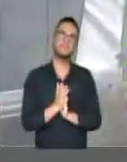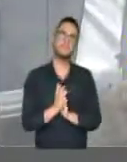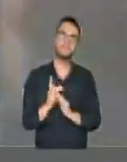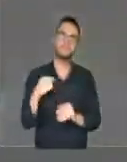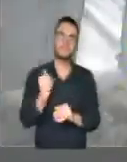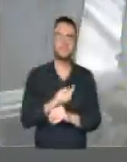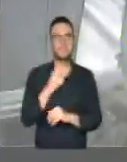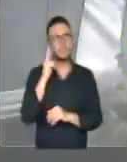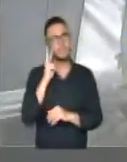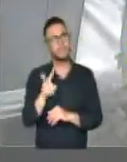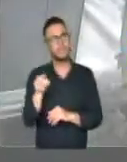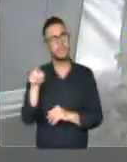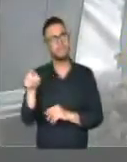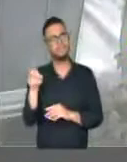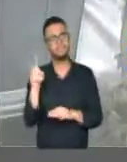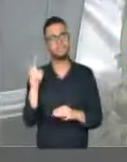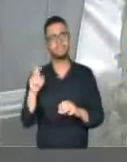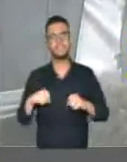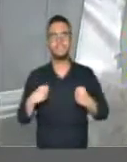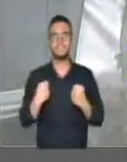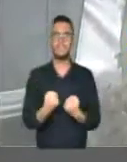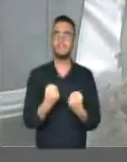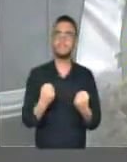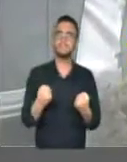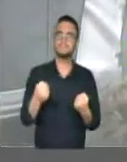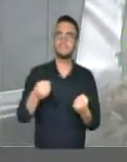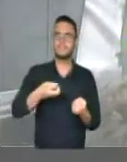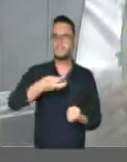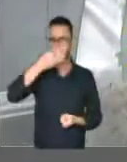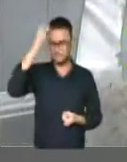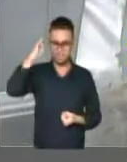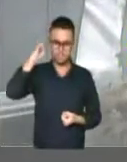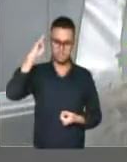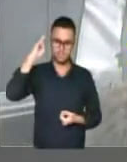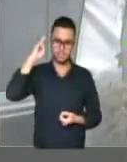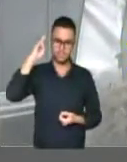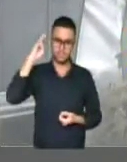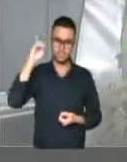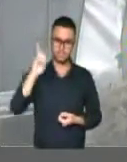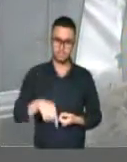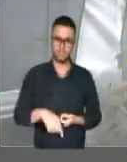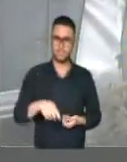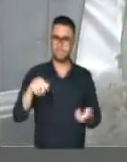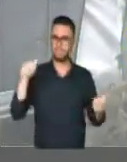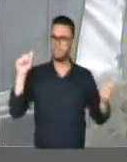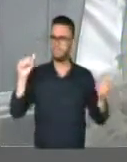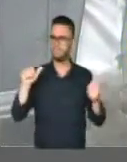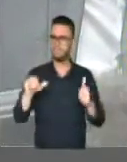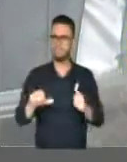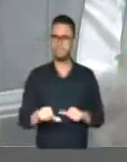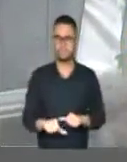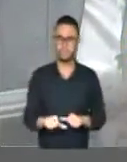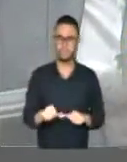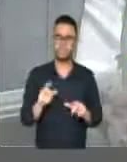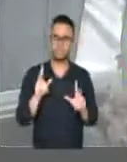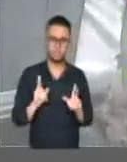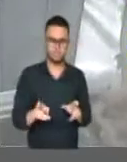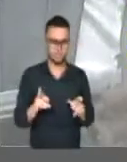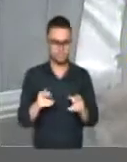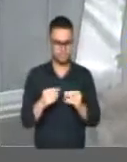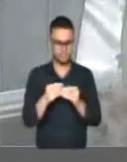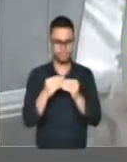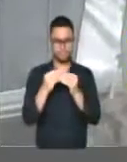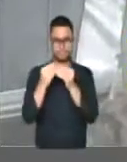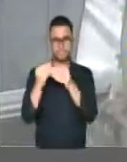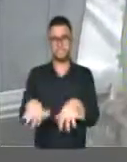de Michel Temer, foi o que há de mais rebaixado naquilo que degenera a